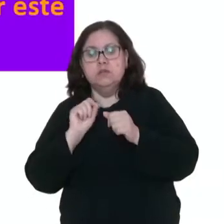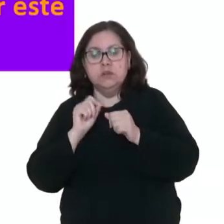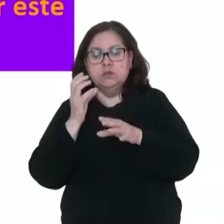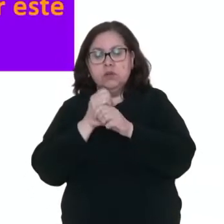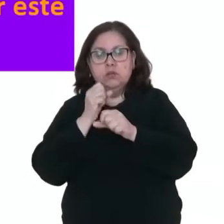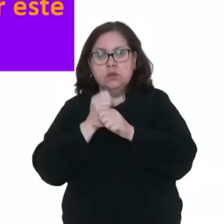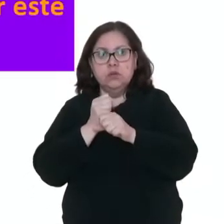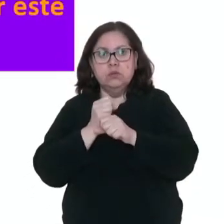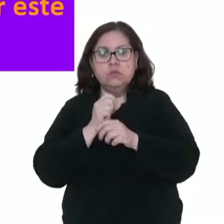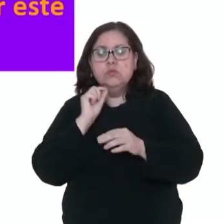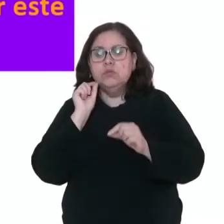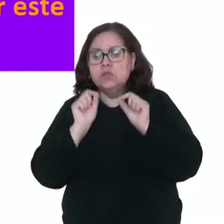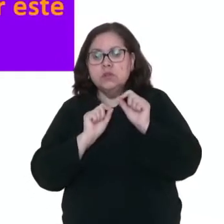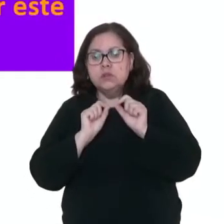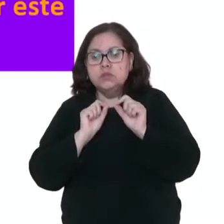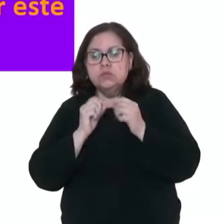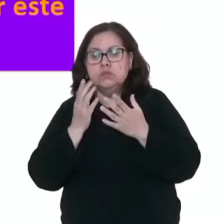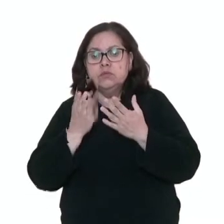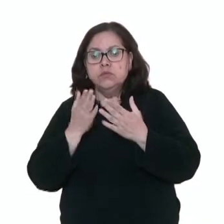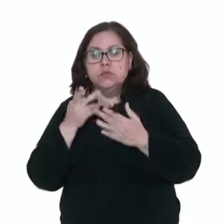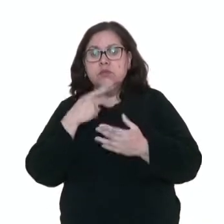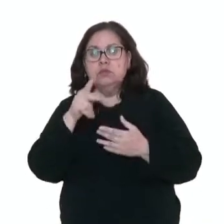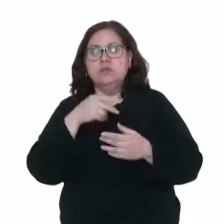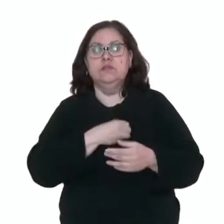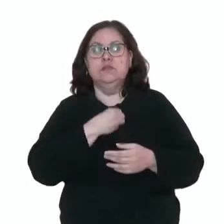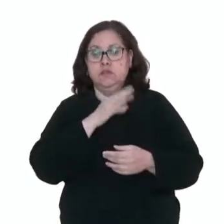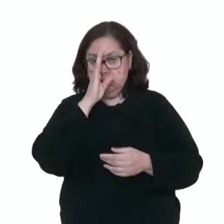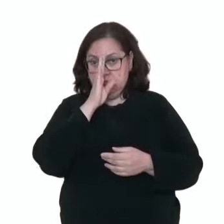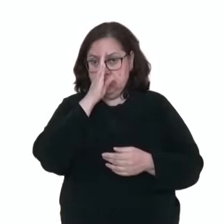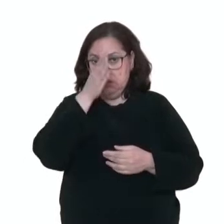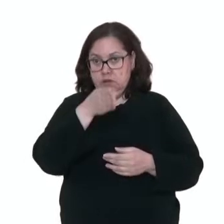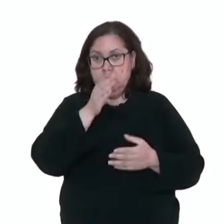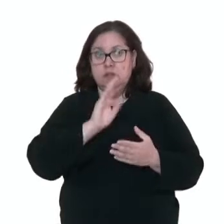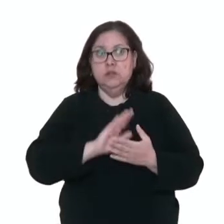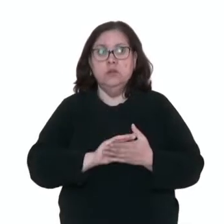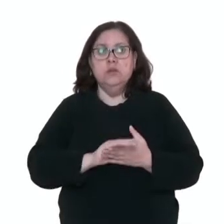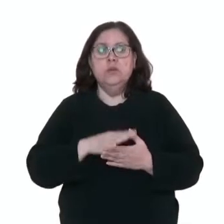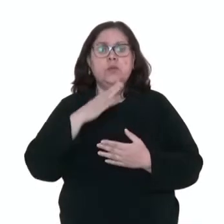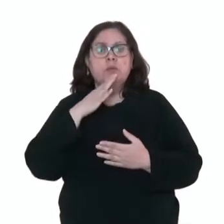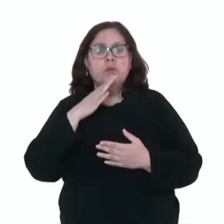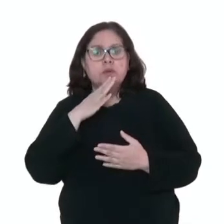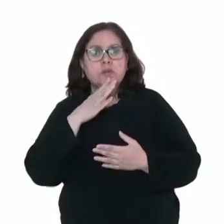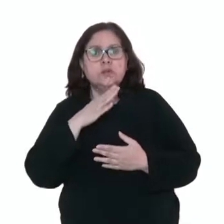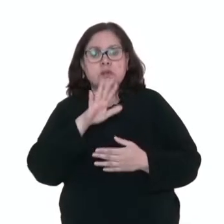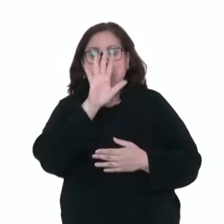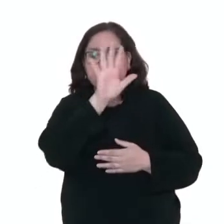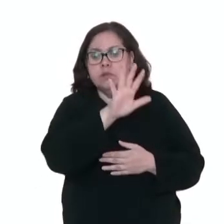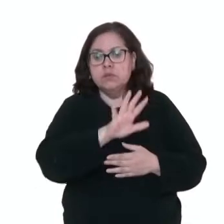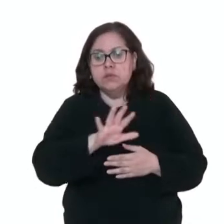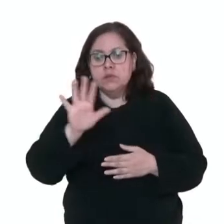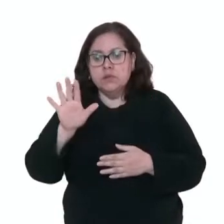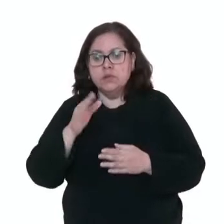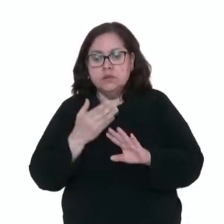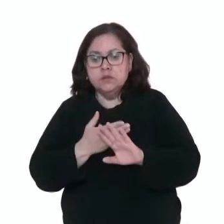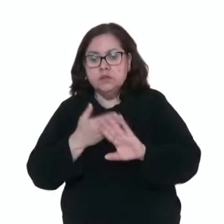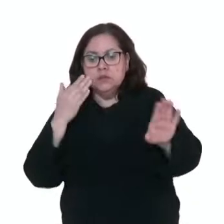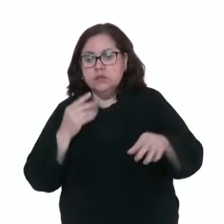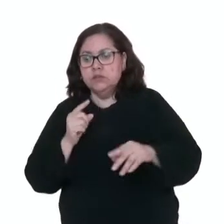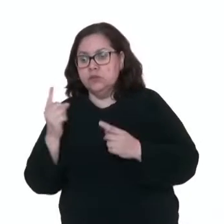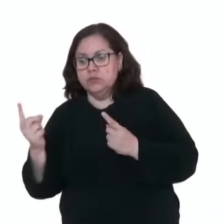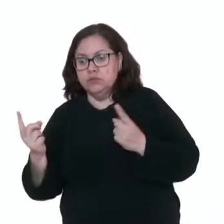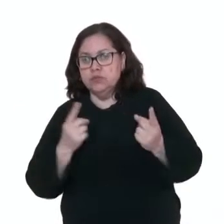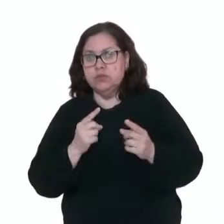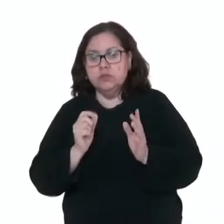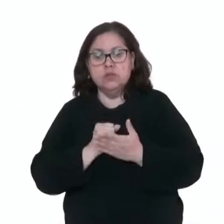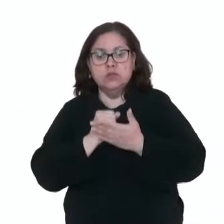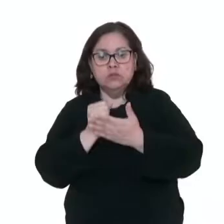cálculo e o que isso afeta na sua vida diretamente, né? Conhecer o mapeamento genético e a distância entre os genes